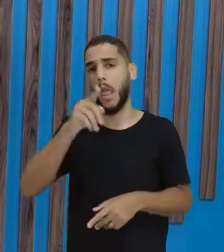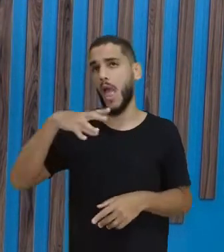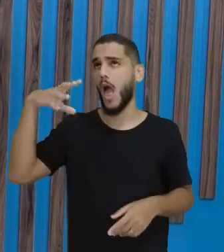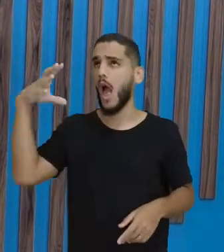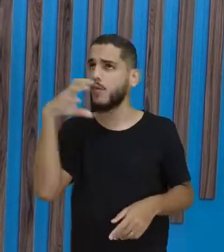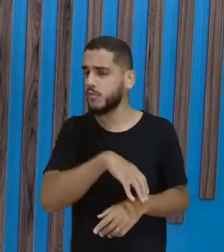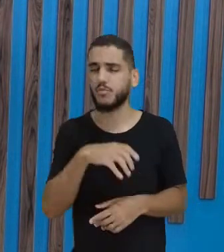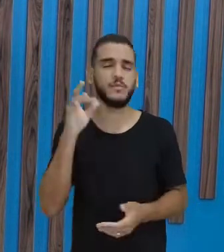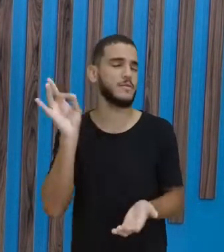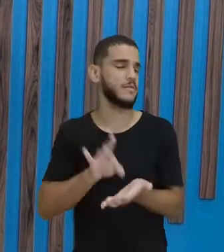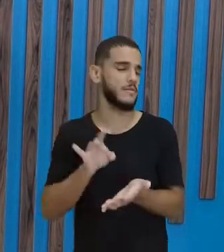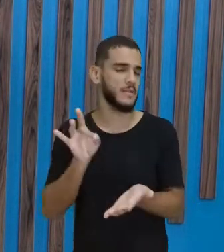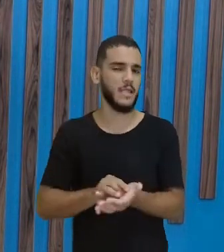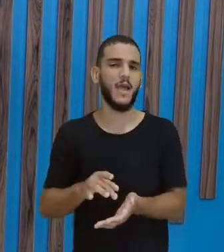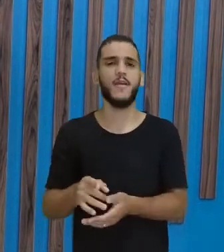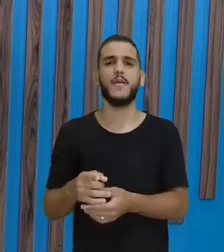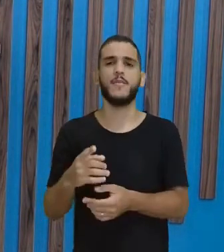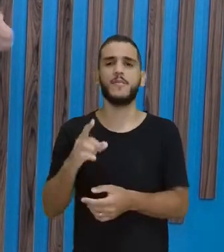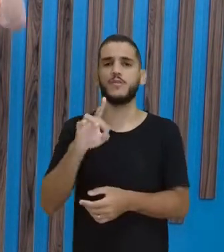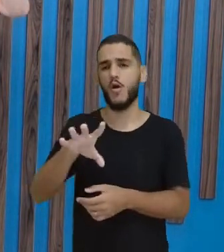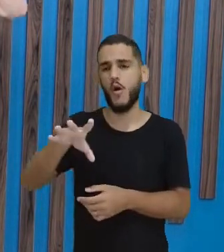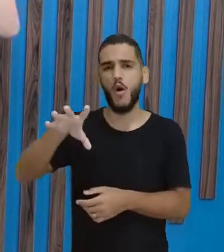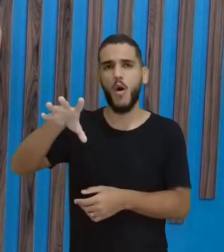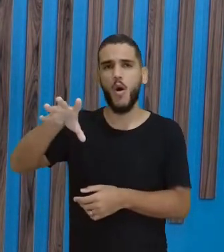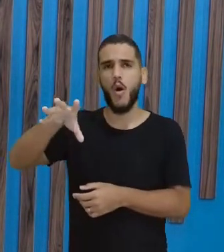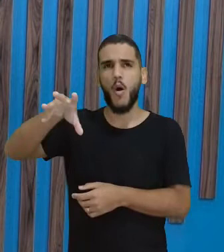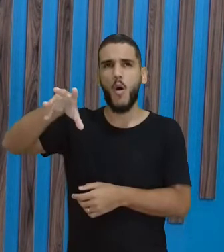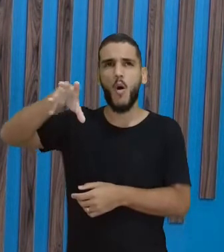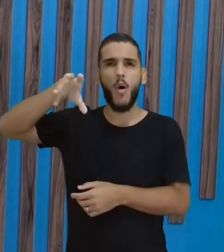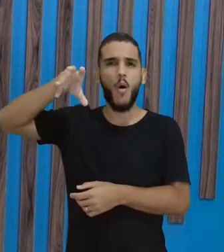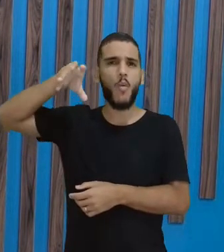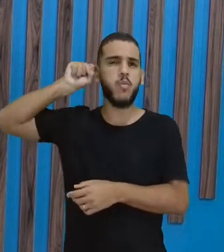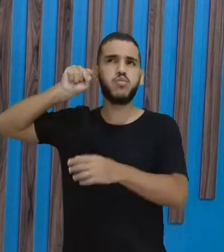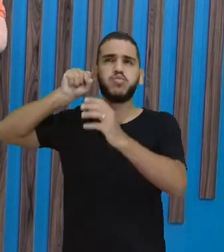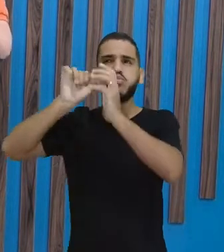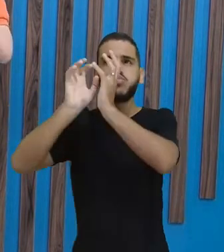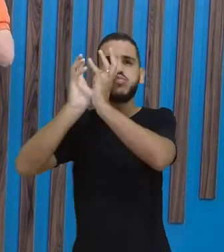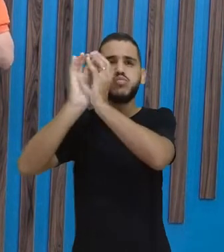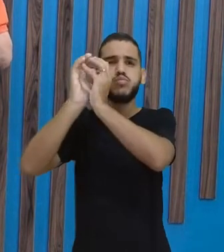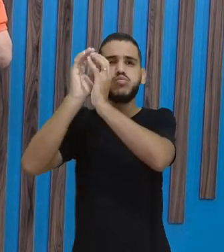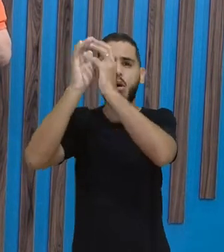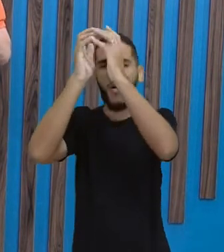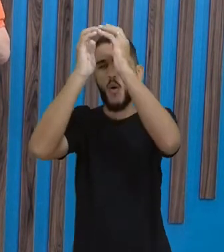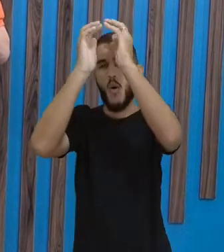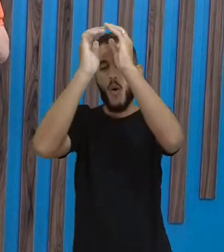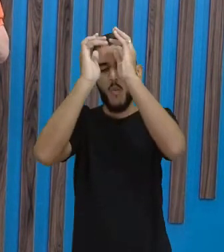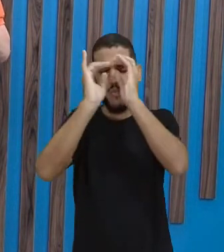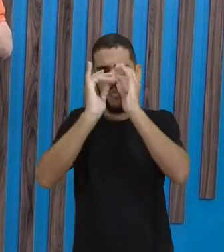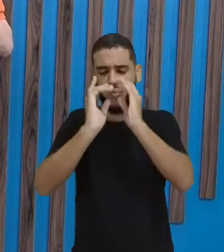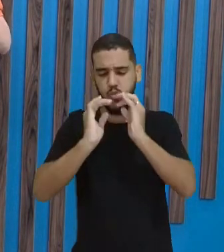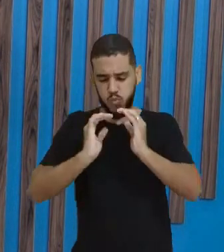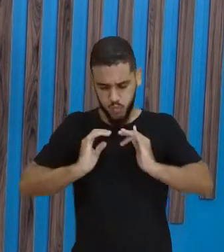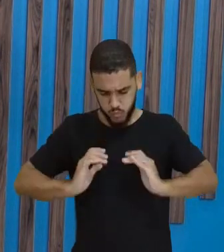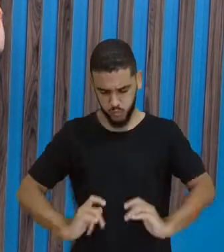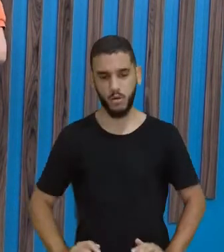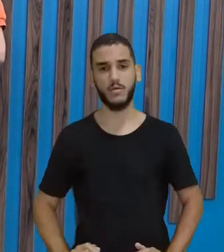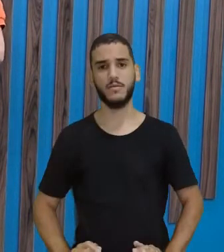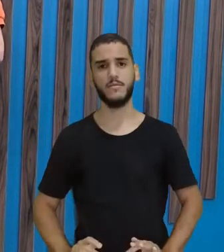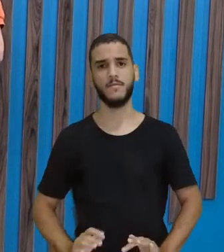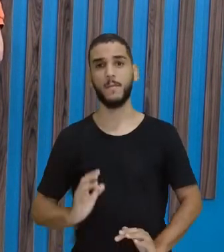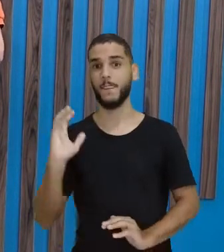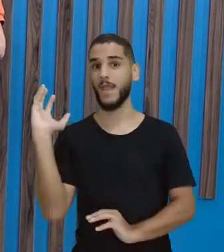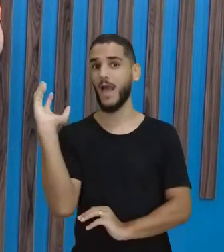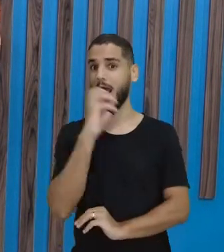ainda. Porque é o tempo de você ouvir, o cérebro passar por todos os órgãozinhos que existem aqui dentro do teu corpo, passar